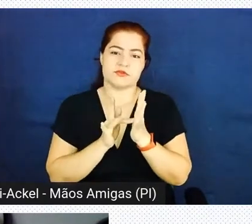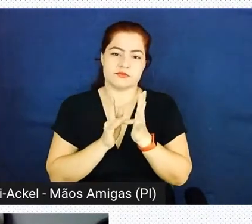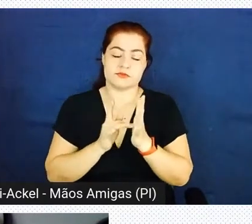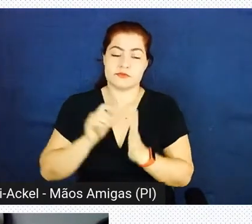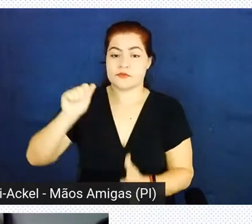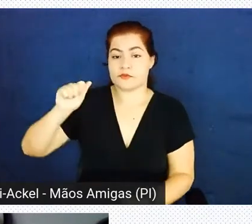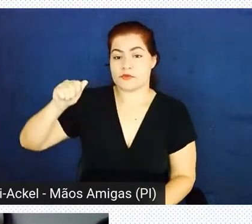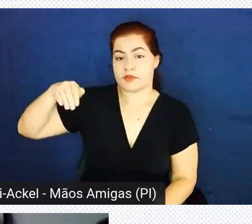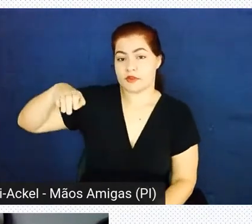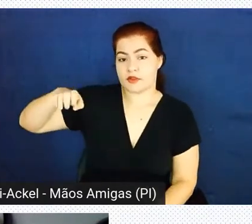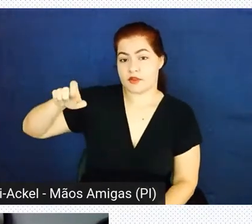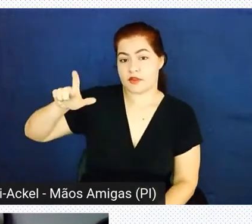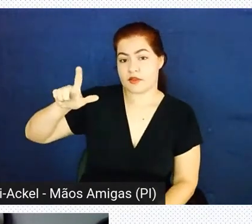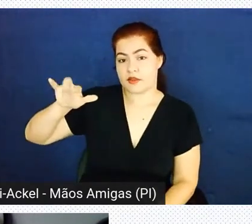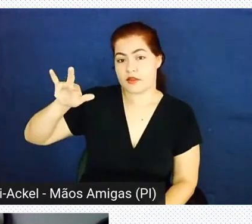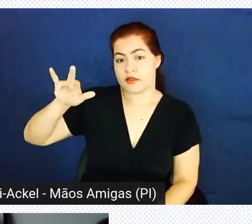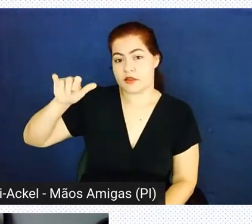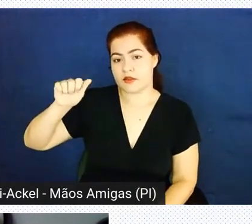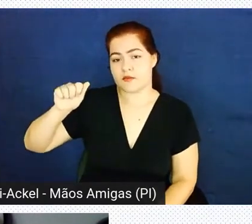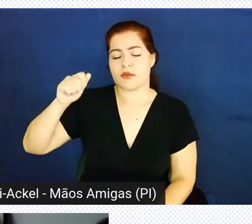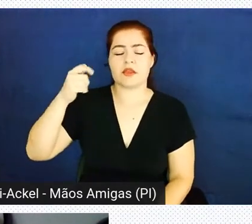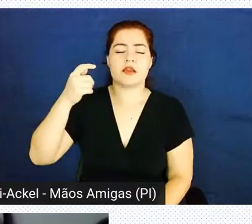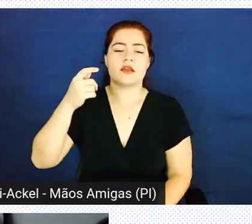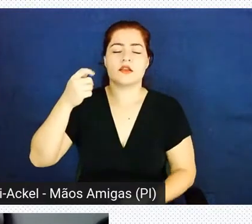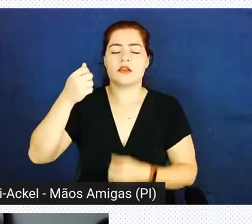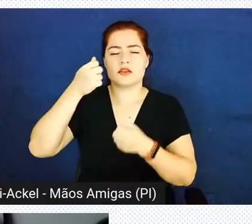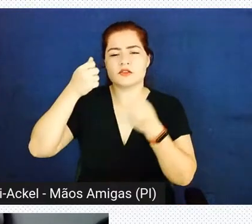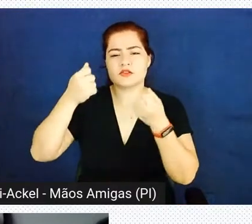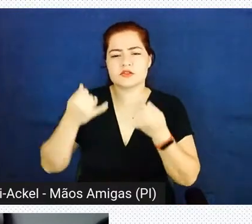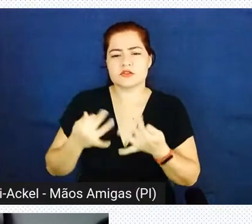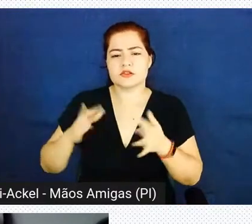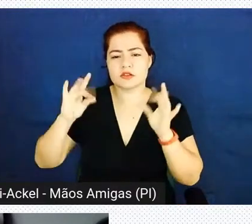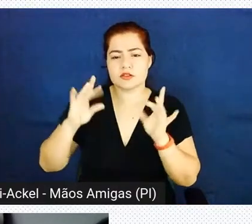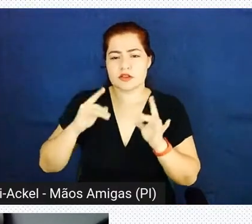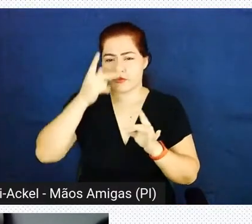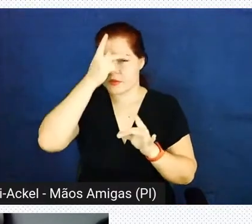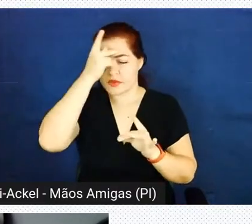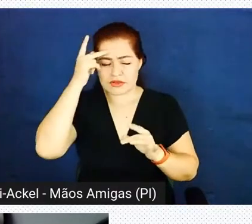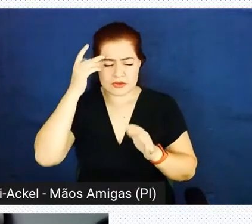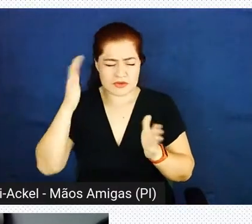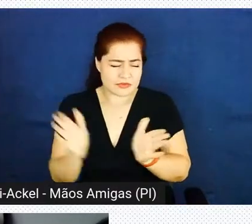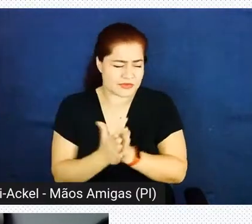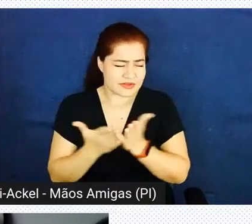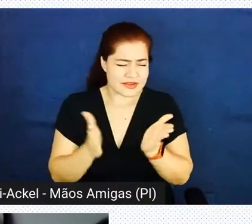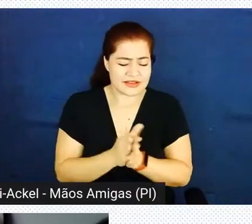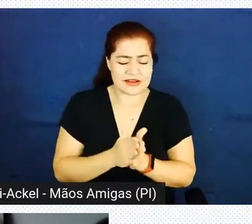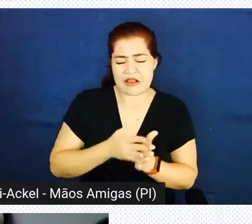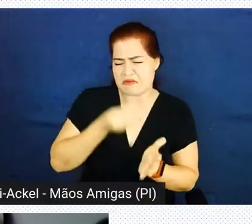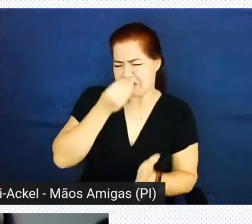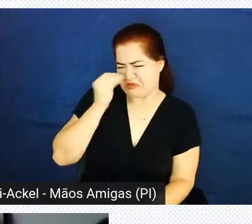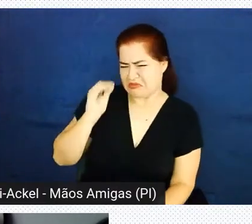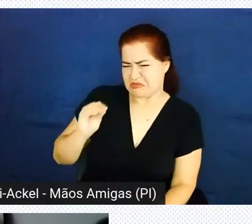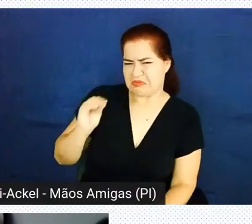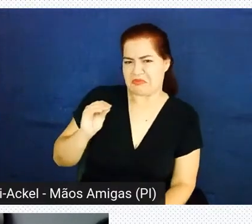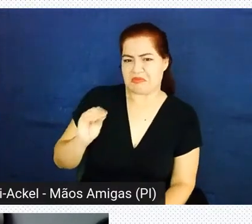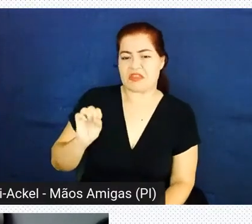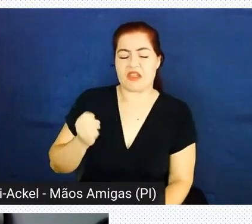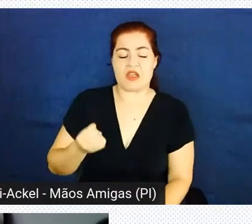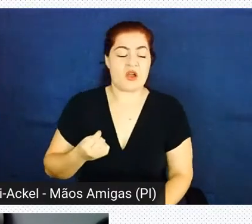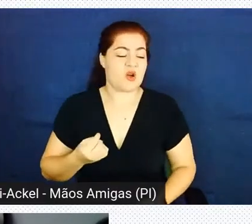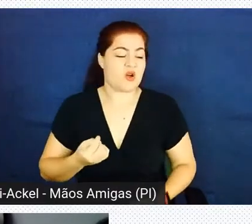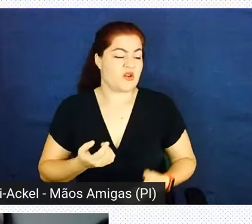descreve pessoas miseráveis, desprezíveis e ociosas que se encontravam por toda parte. Eles eram vistos